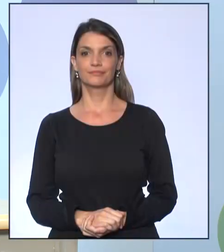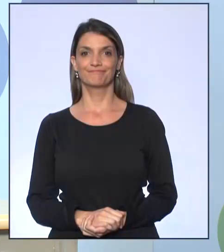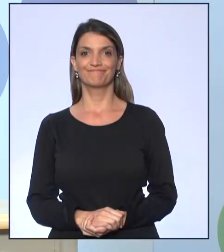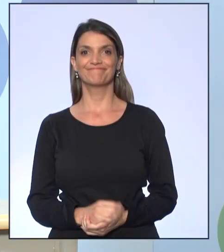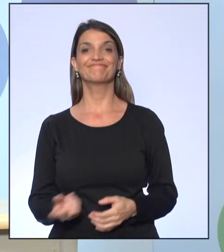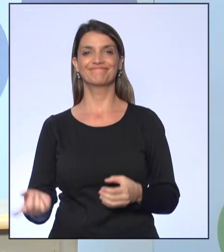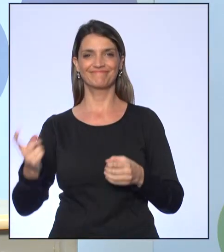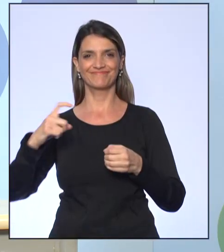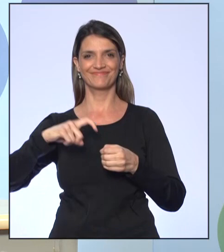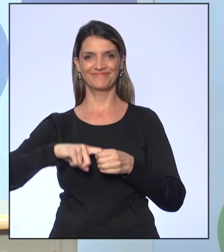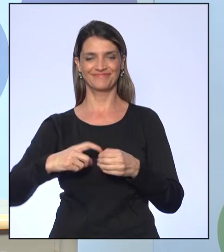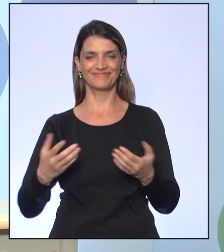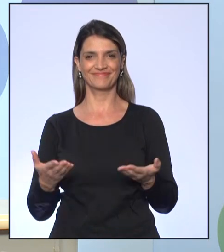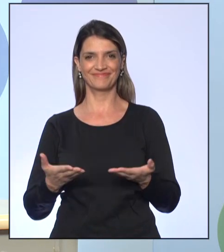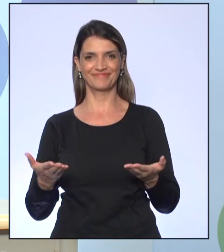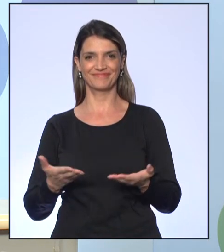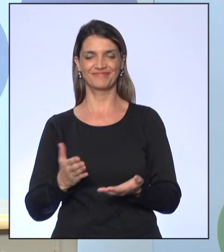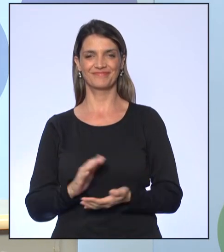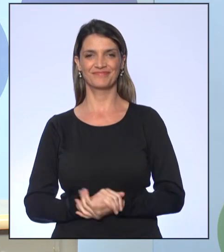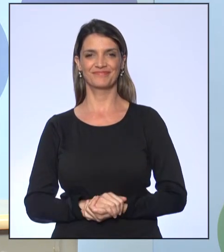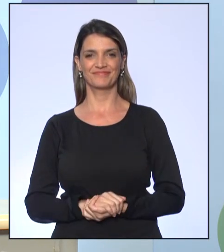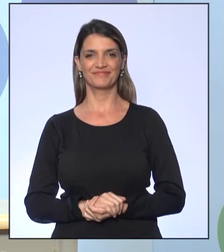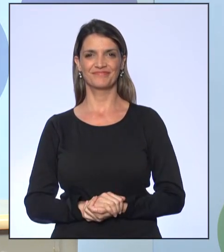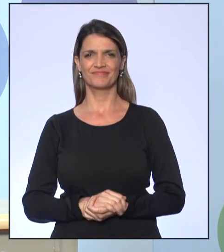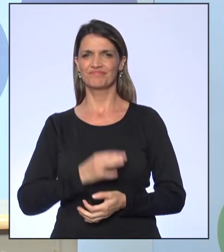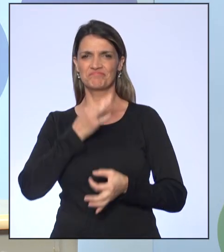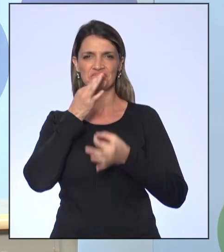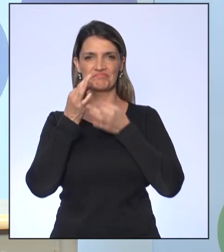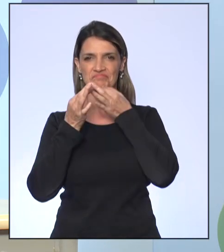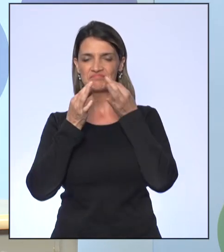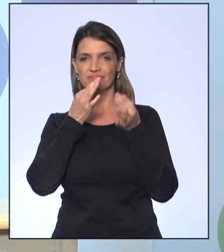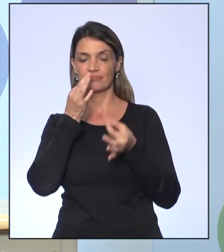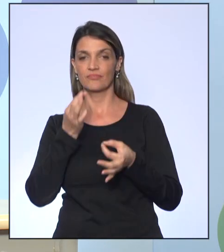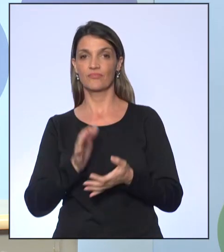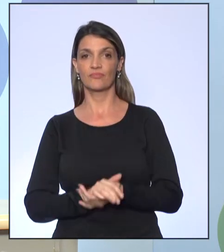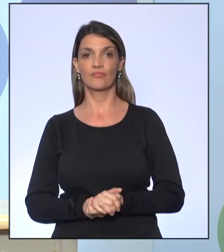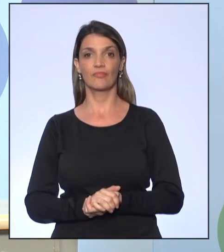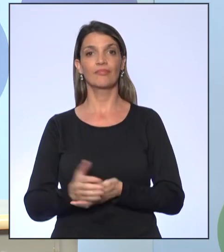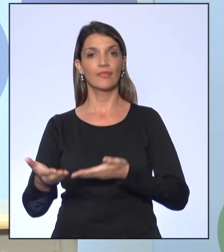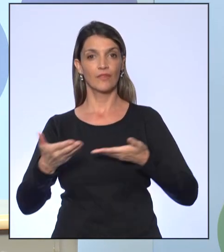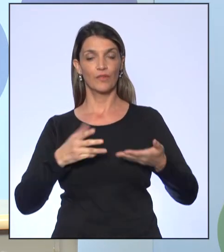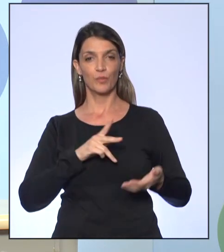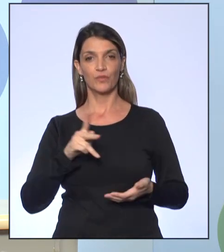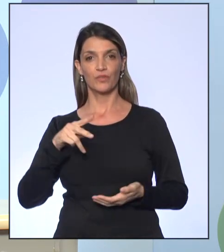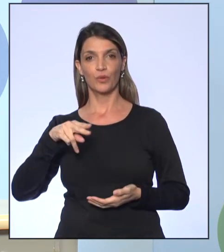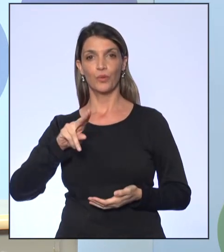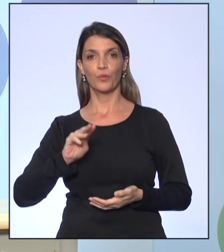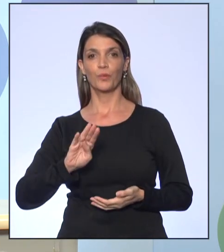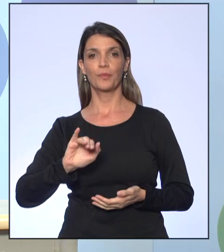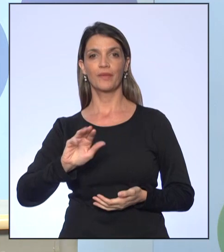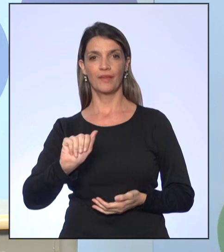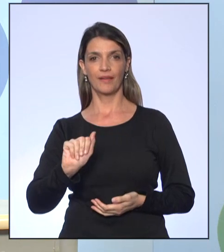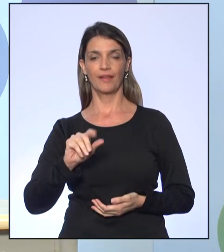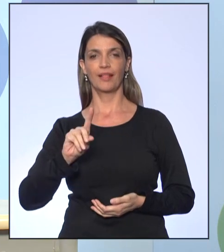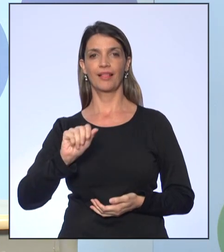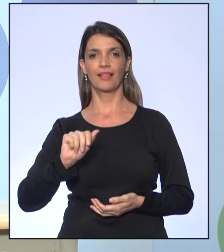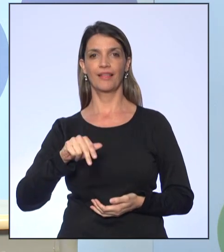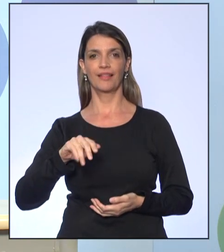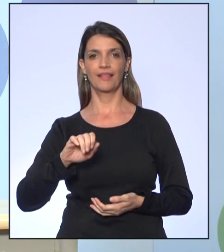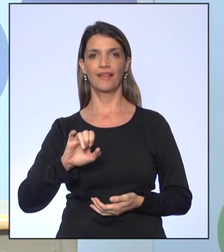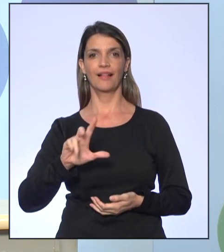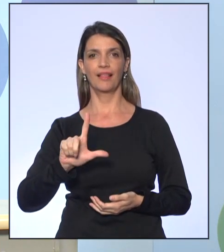estamos de volta aqui. Só um comentário aqui, olha. Bem-vindo a professora Núbia,